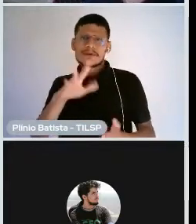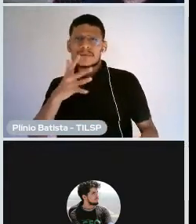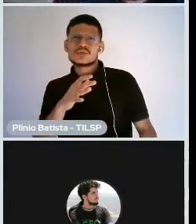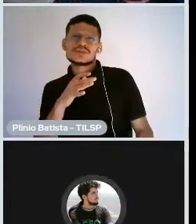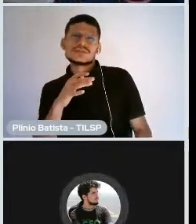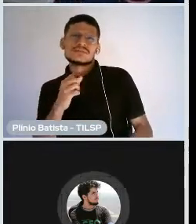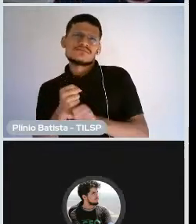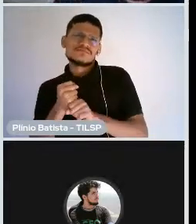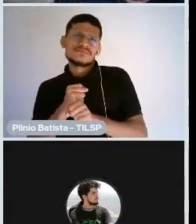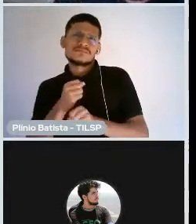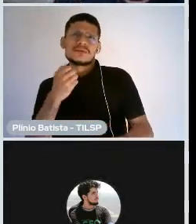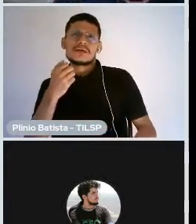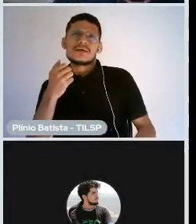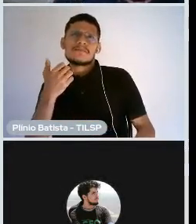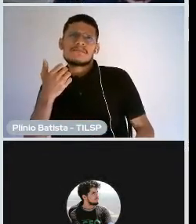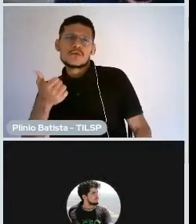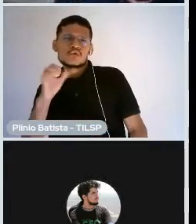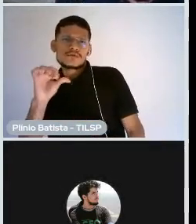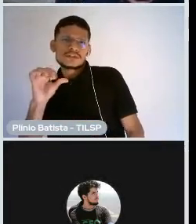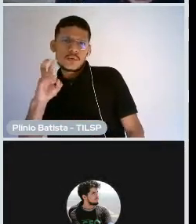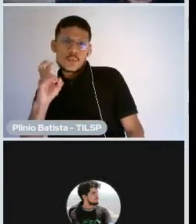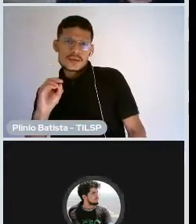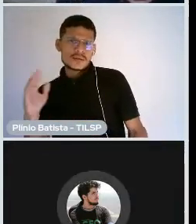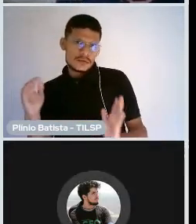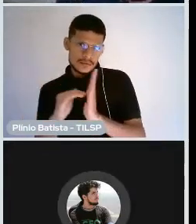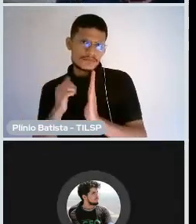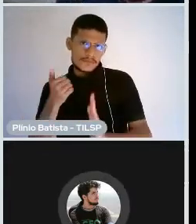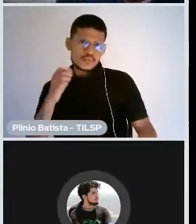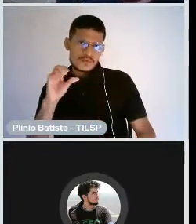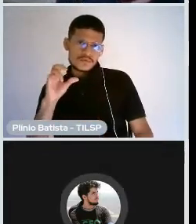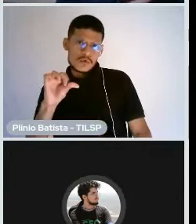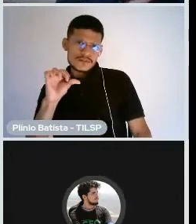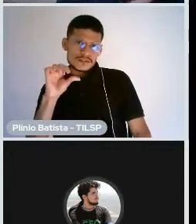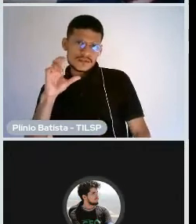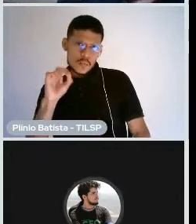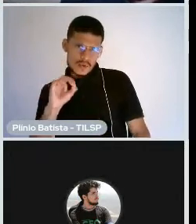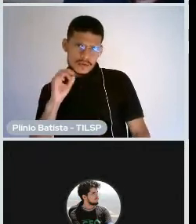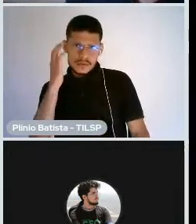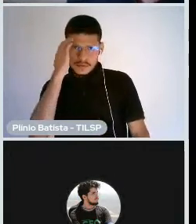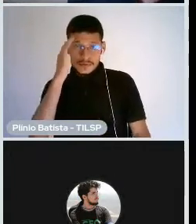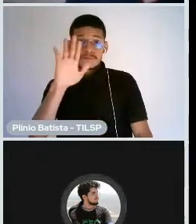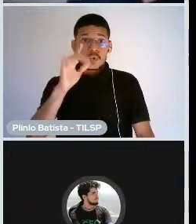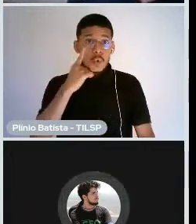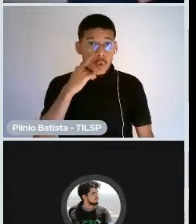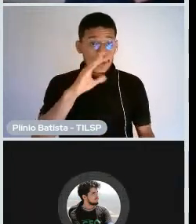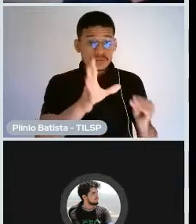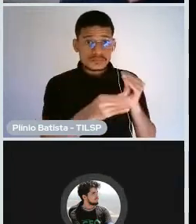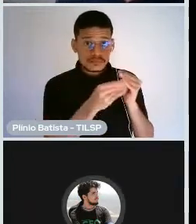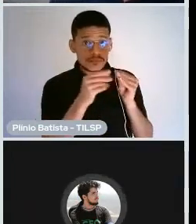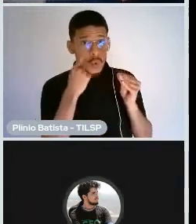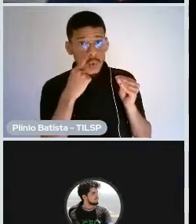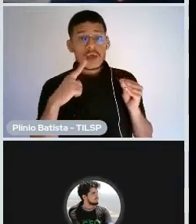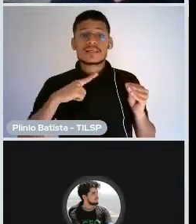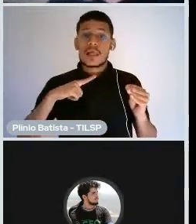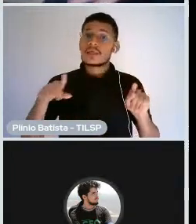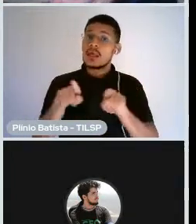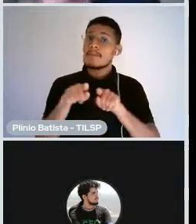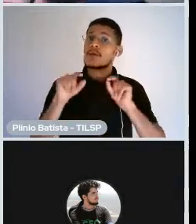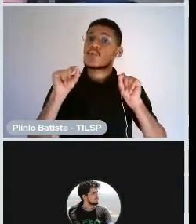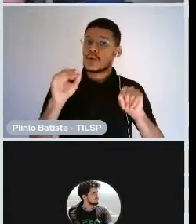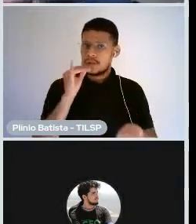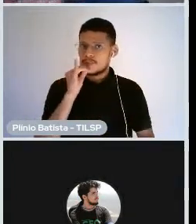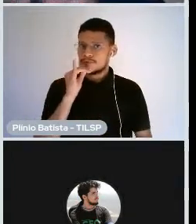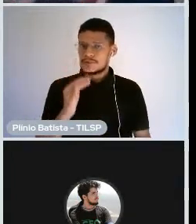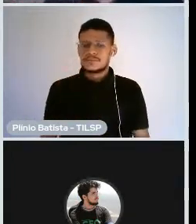1950. Arruda. Oi, pode falar. Só inteirando algumas coisas. A gente pode ver também que no